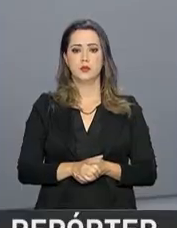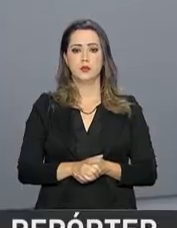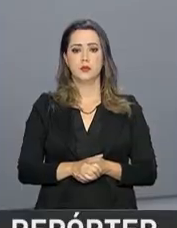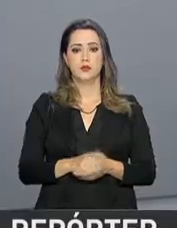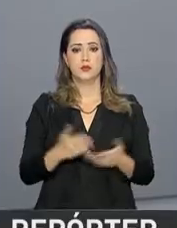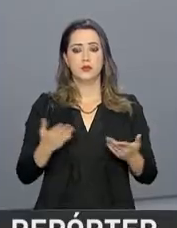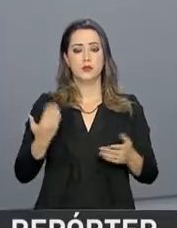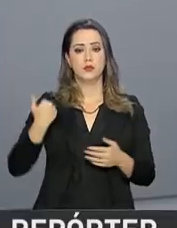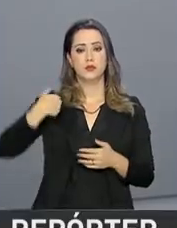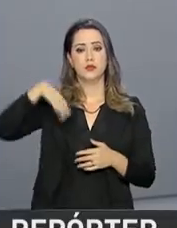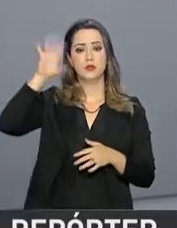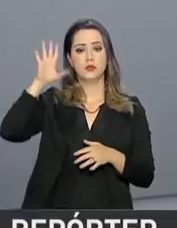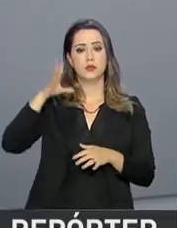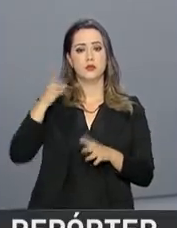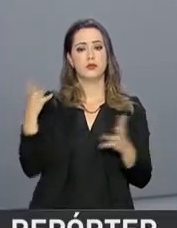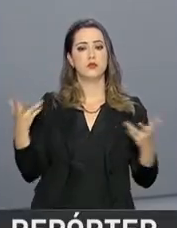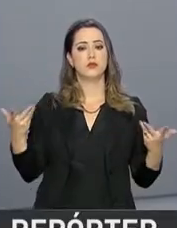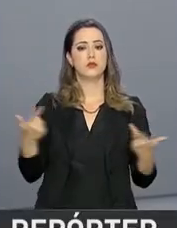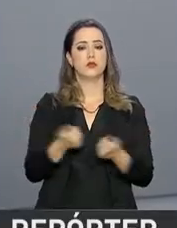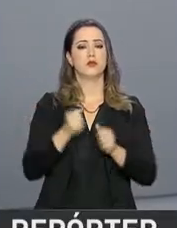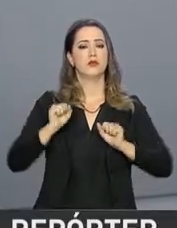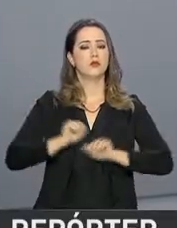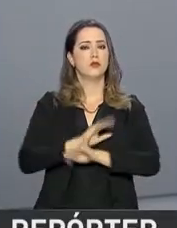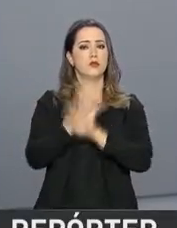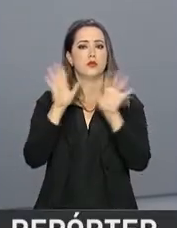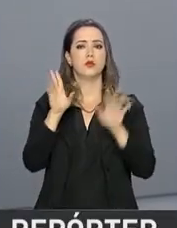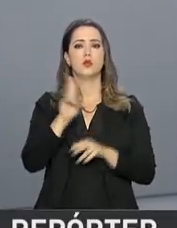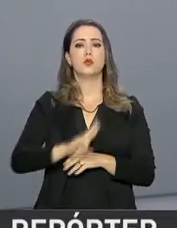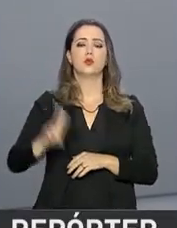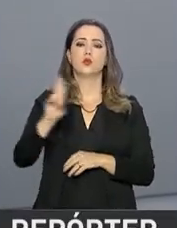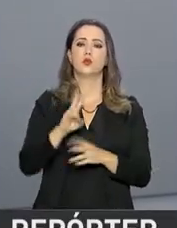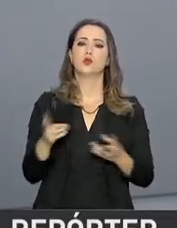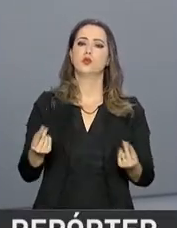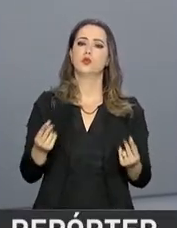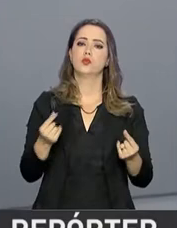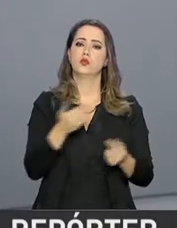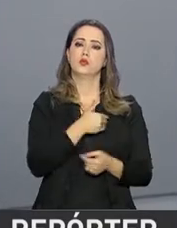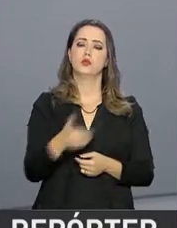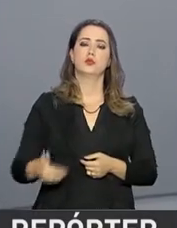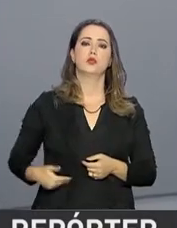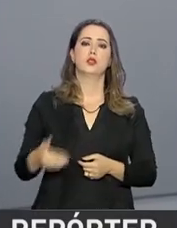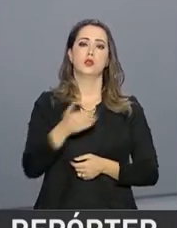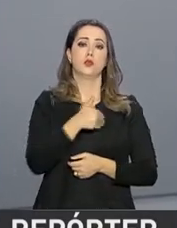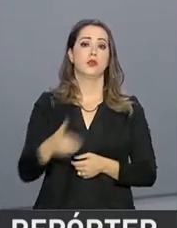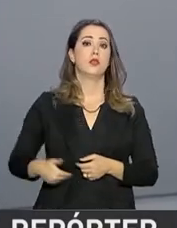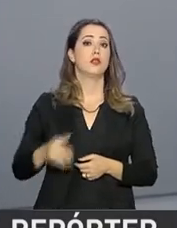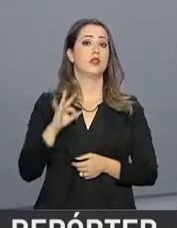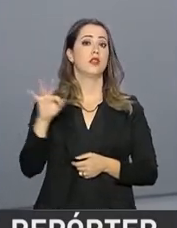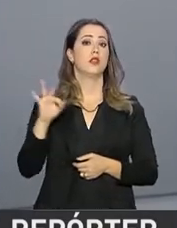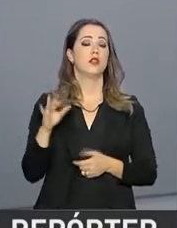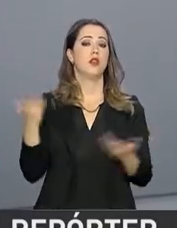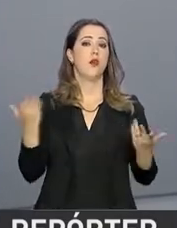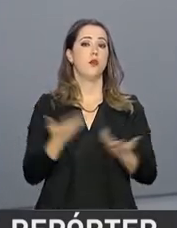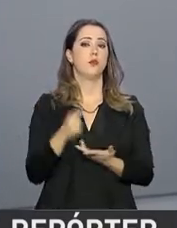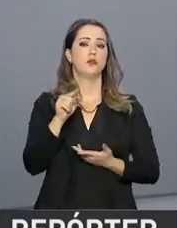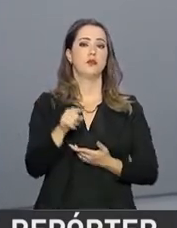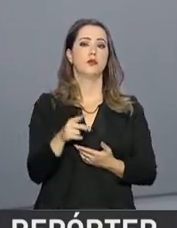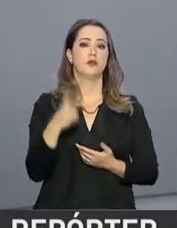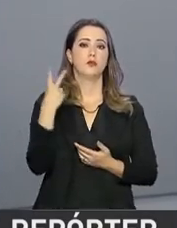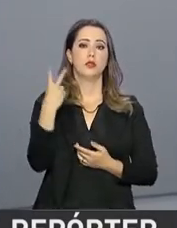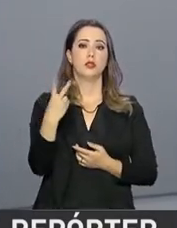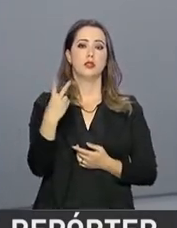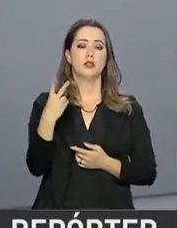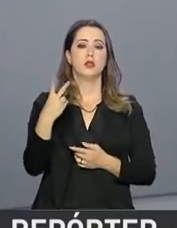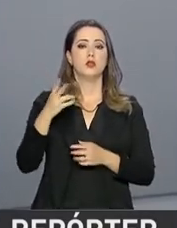mais eficiência e transparência no uso do dinheiro público o governo federal lançou hoje dois instrumentos de controle